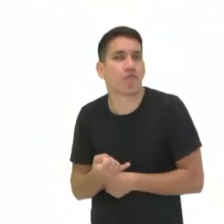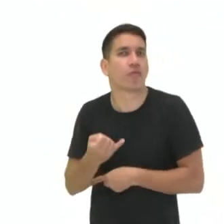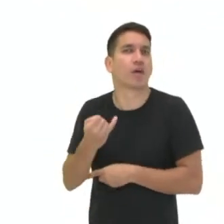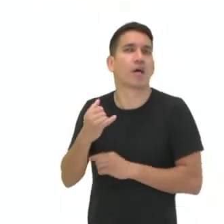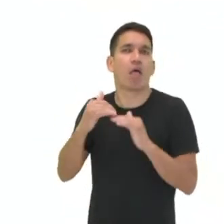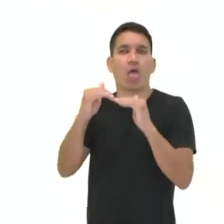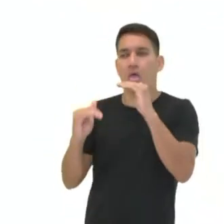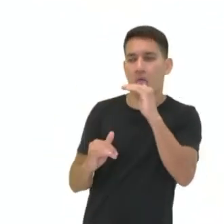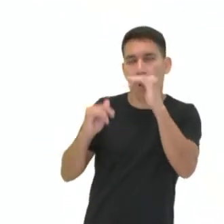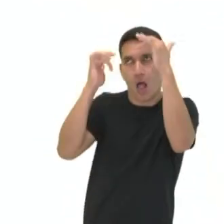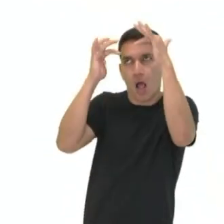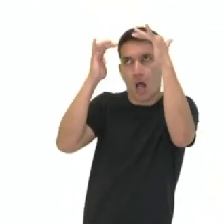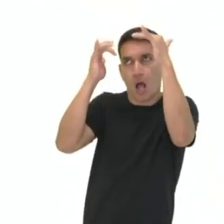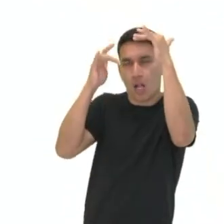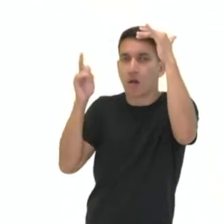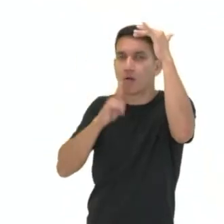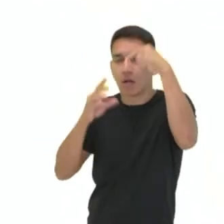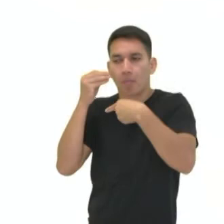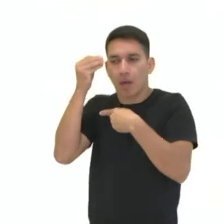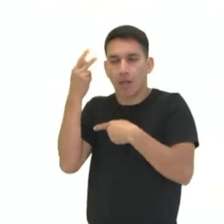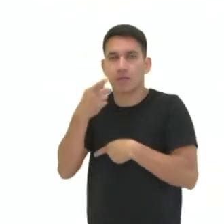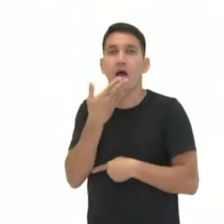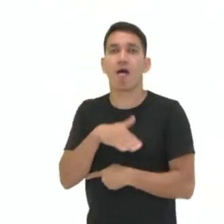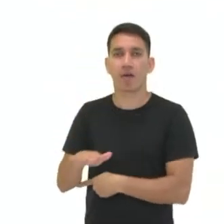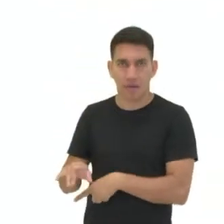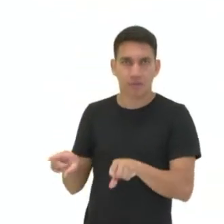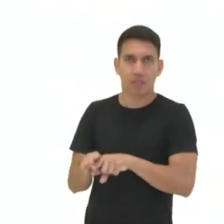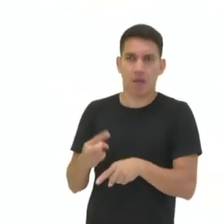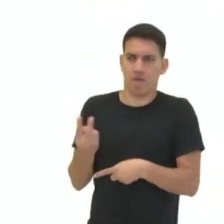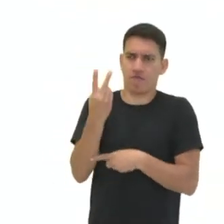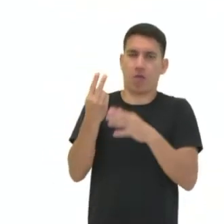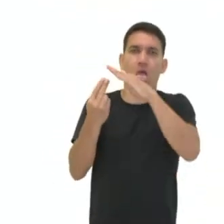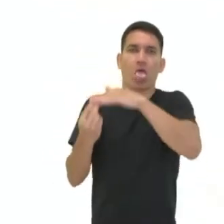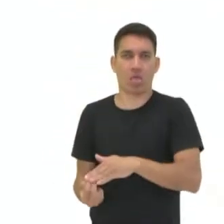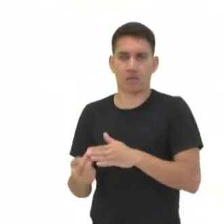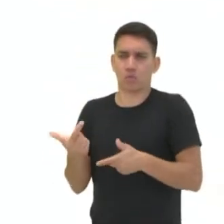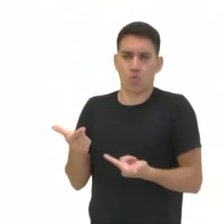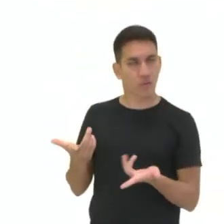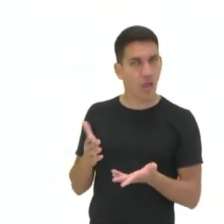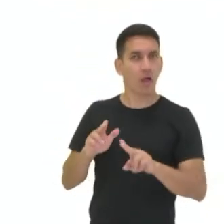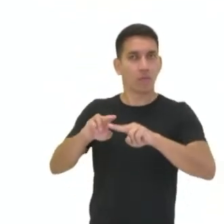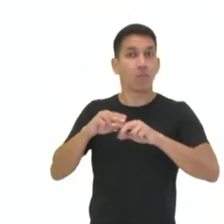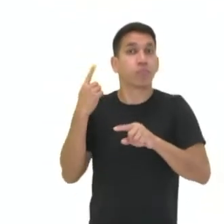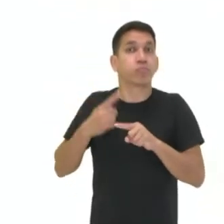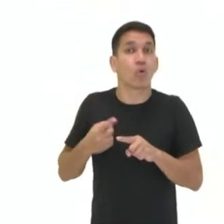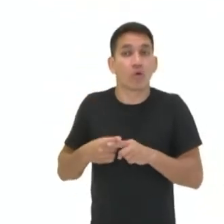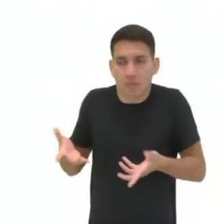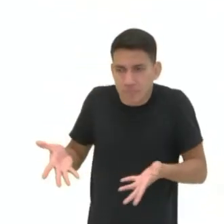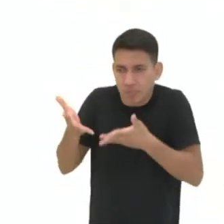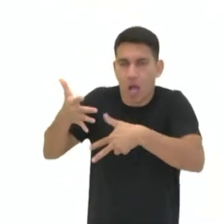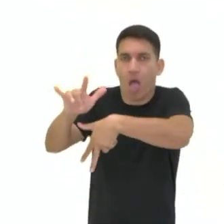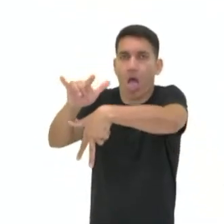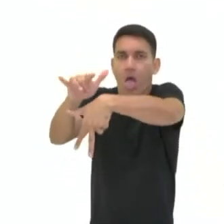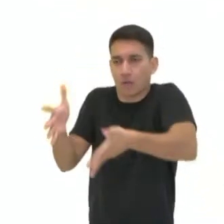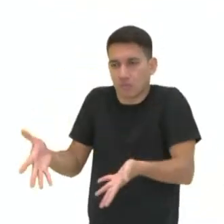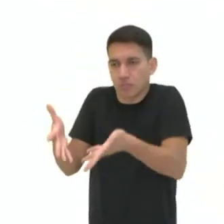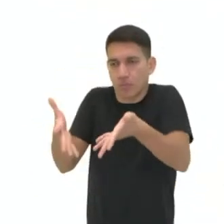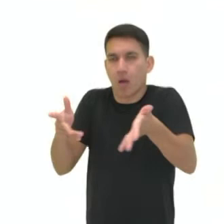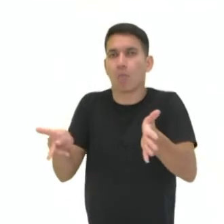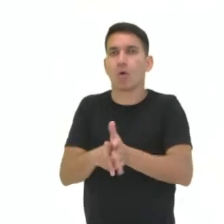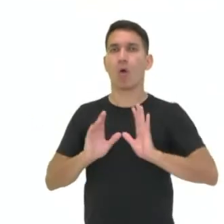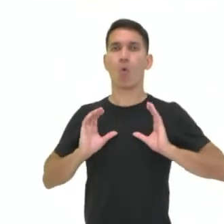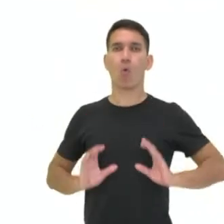e experiência da criança, desrespeita valores ambientais ou que seja capaz de induzir o consumidor a se comportar de